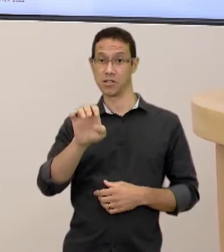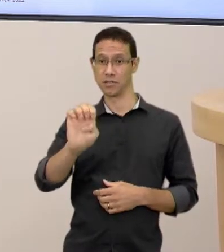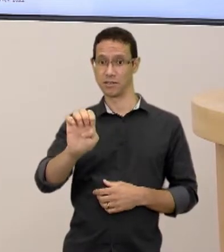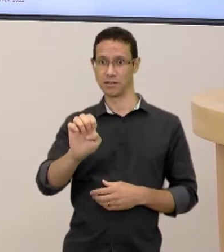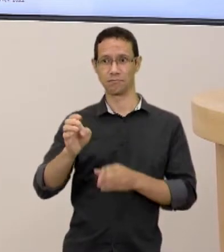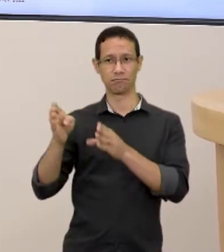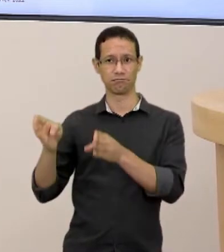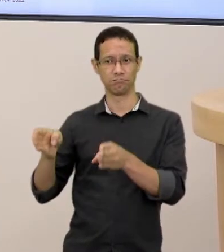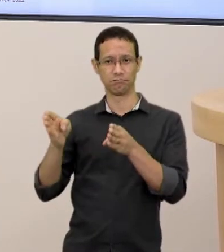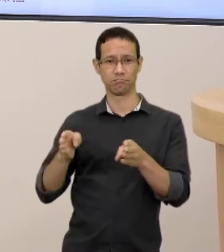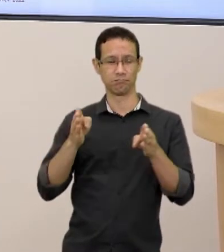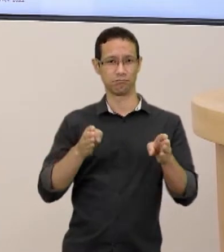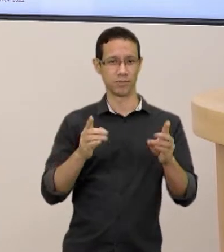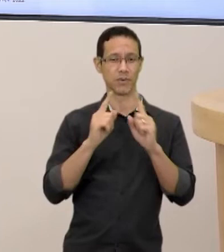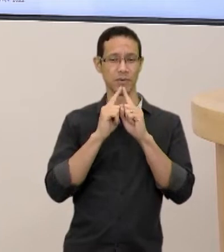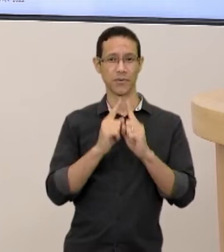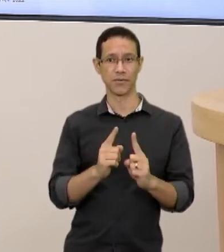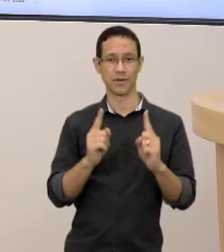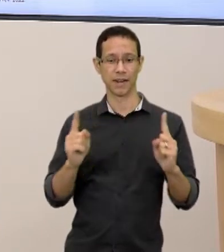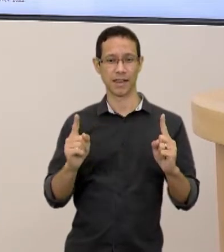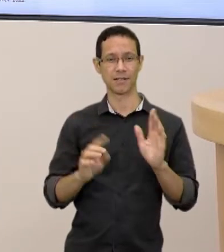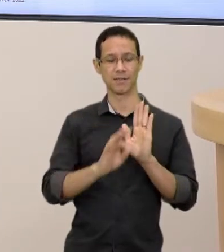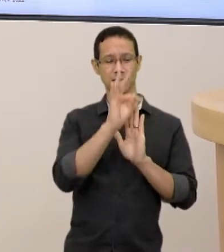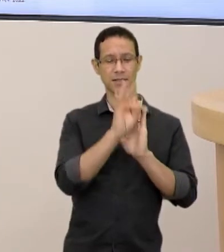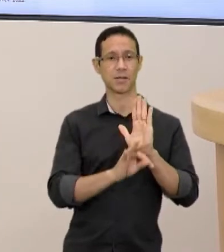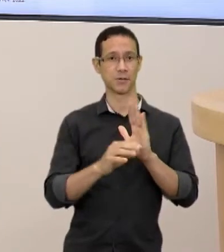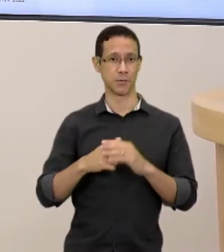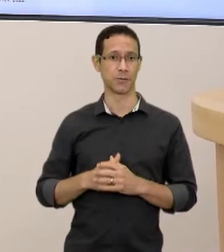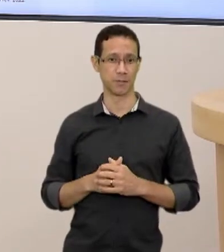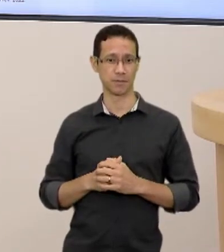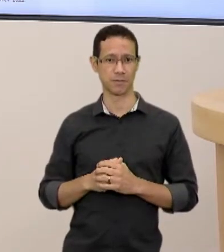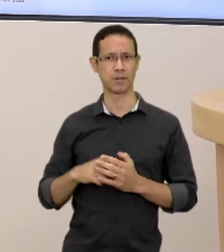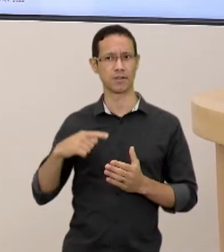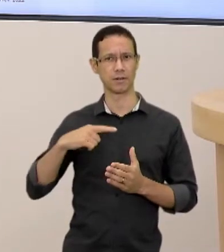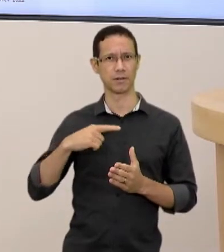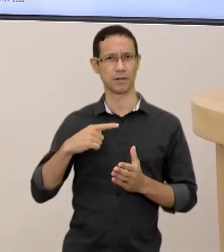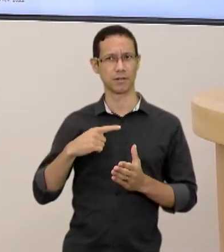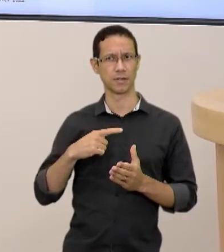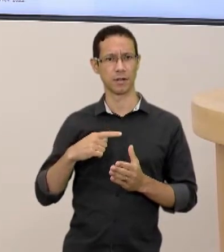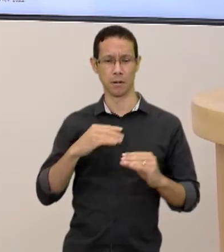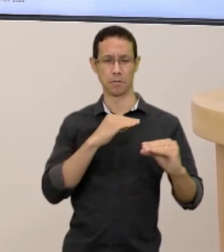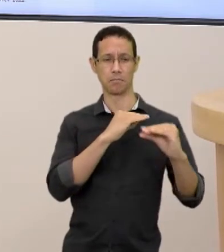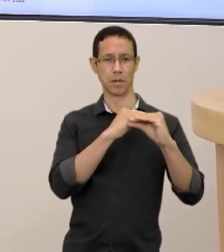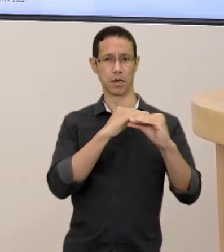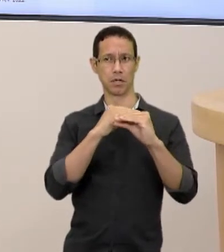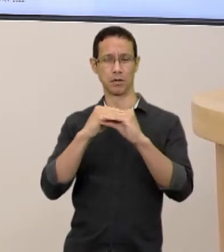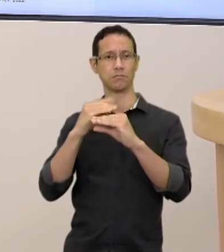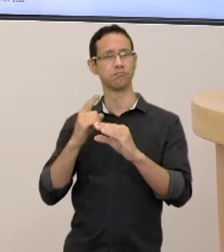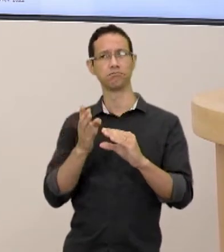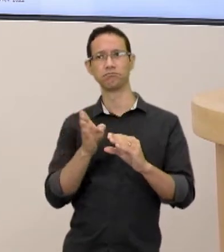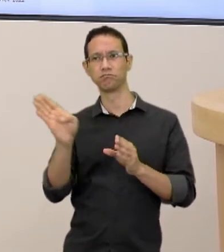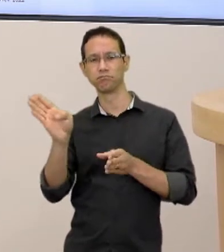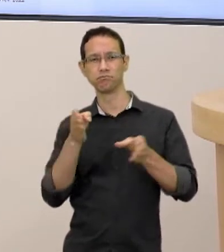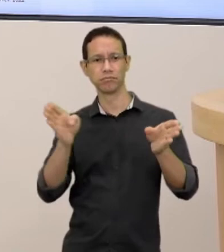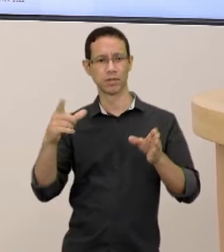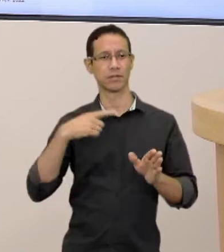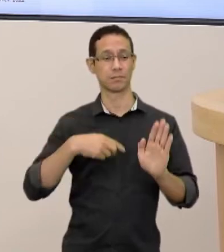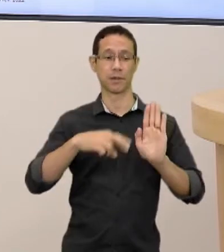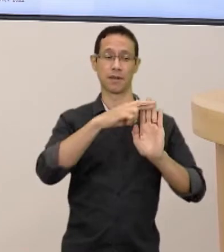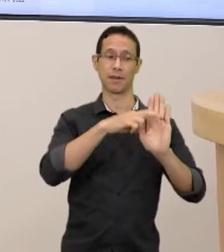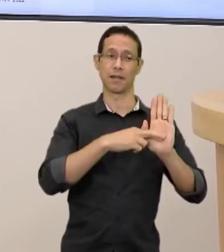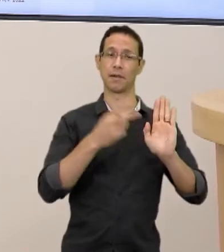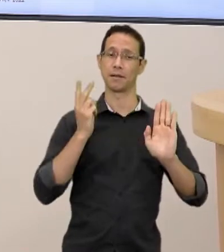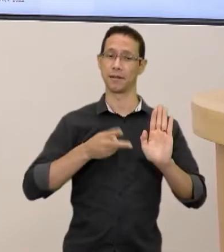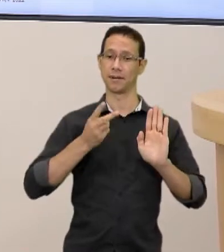organização da frase, do texto, que mesmo com os desvios da norma padrão, tem uma regra ainda, né? Então,